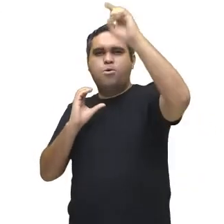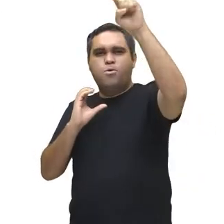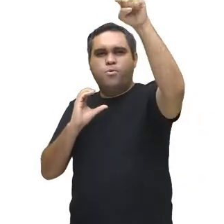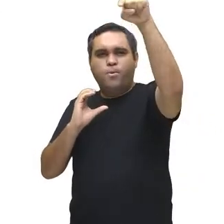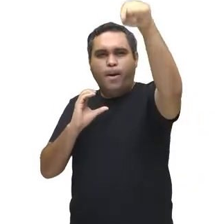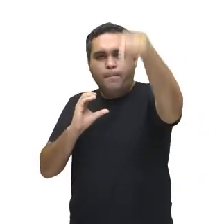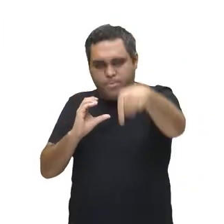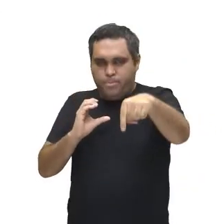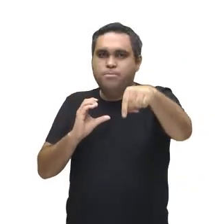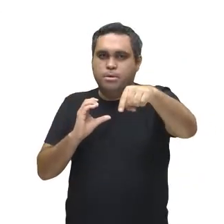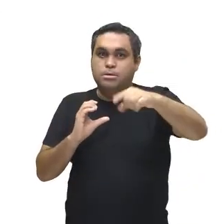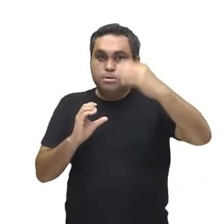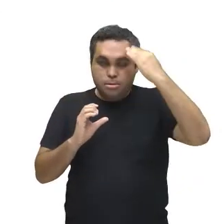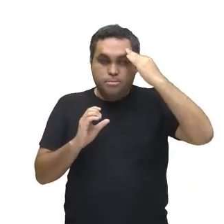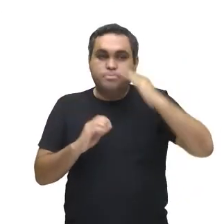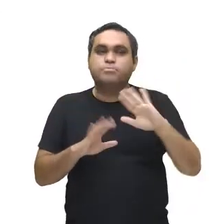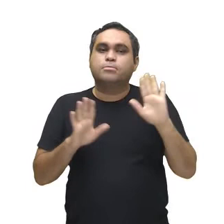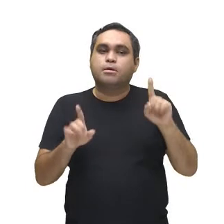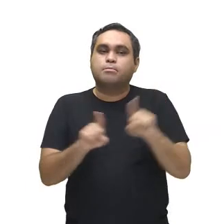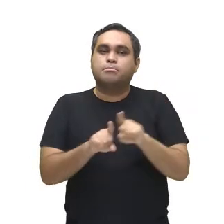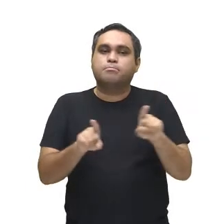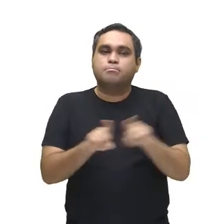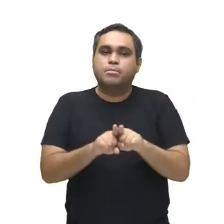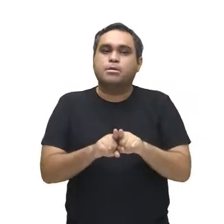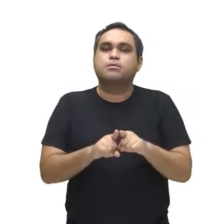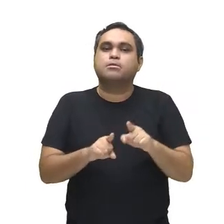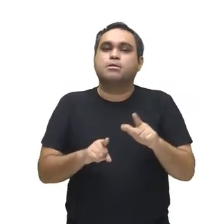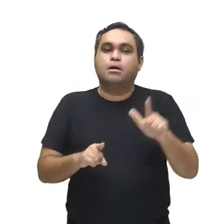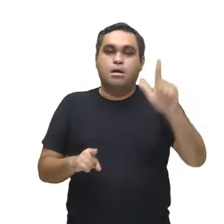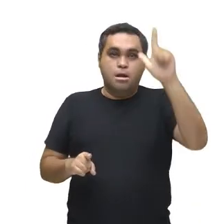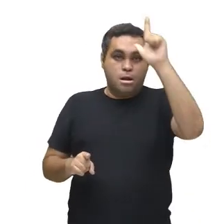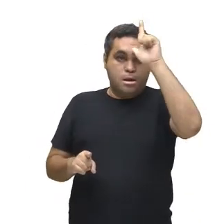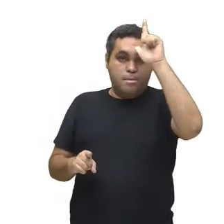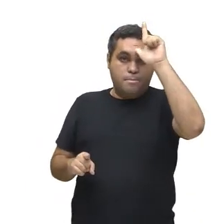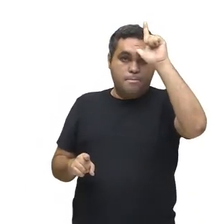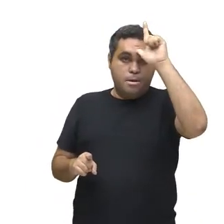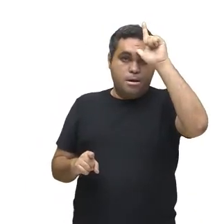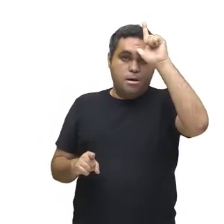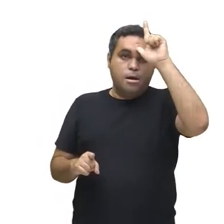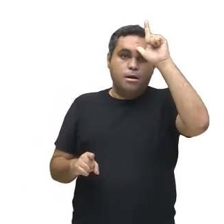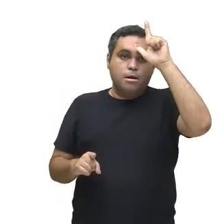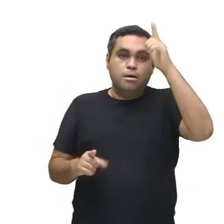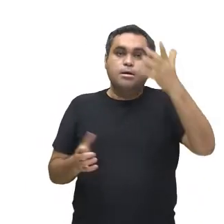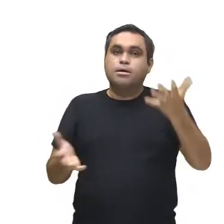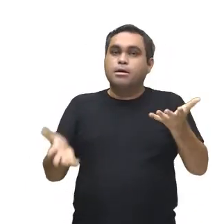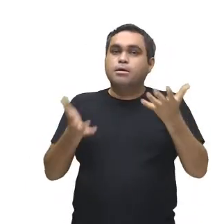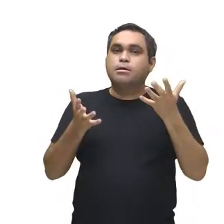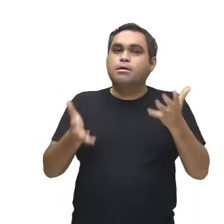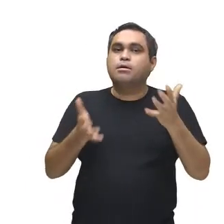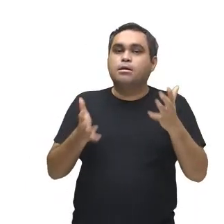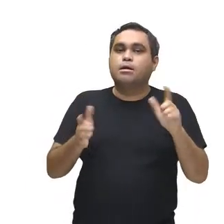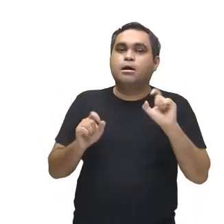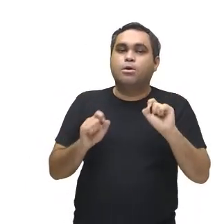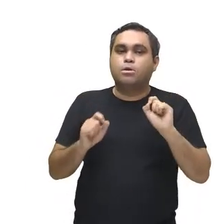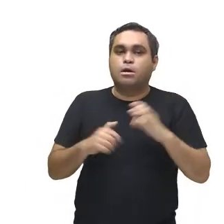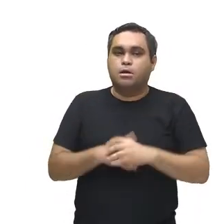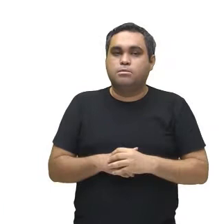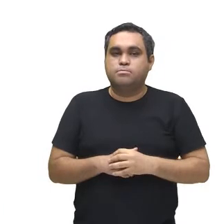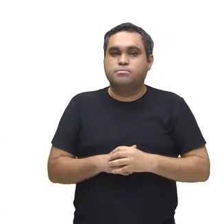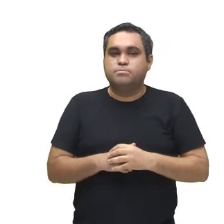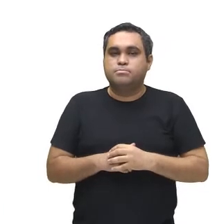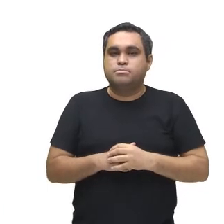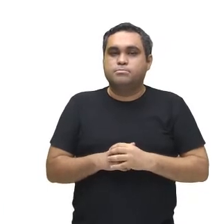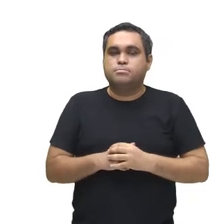da Alemanha e o revanchismo francês. Ao unificar-se, a Alemanha anexou Alsácia-Lorena, que era